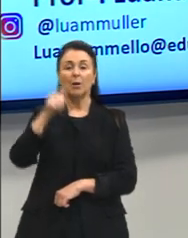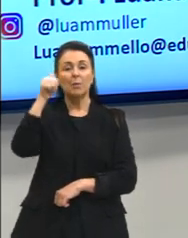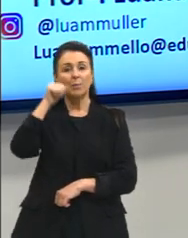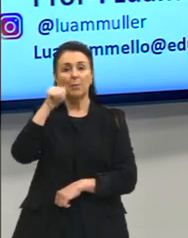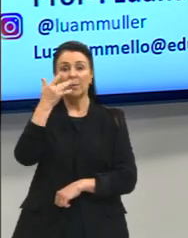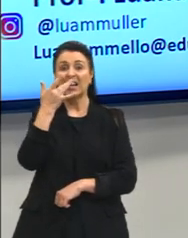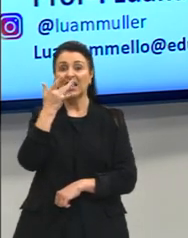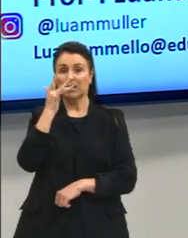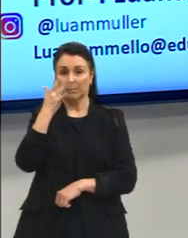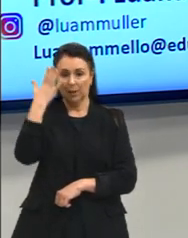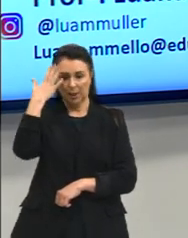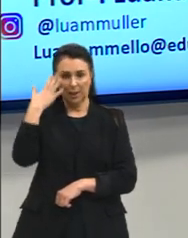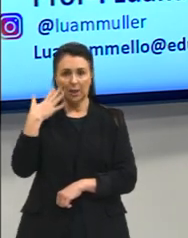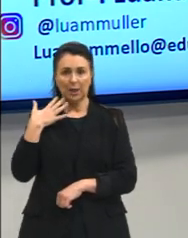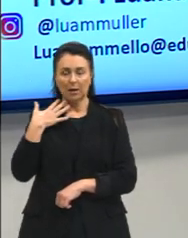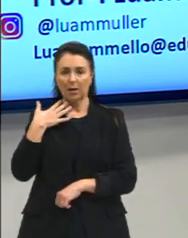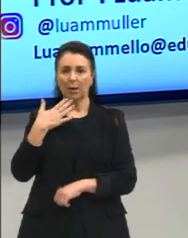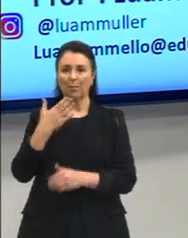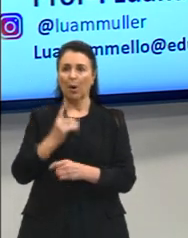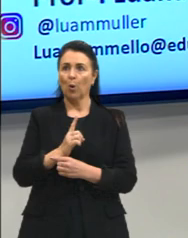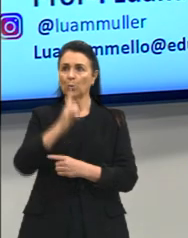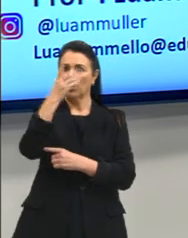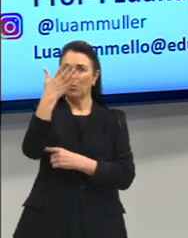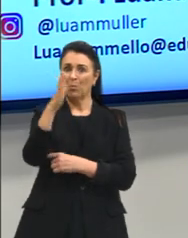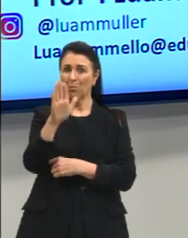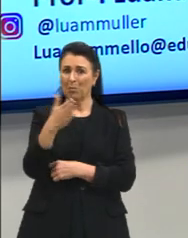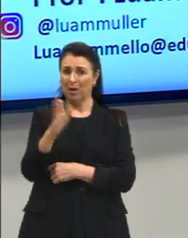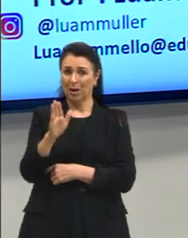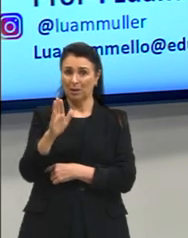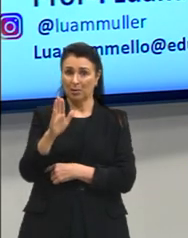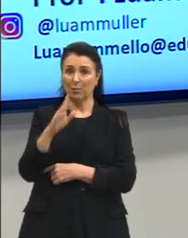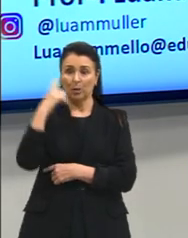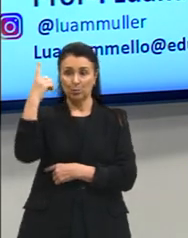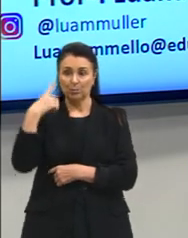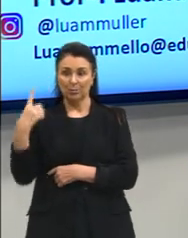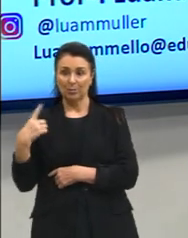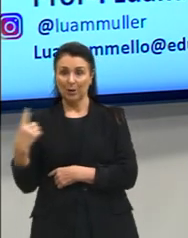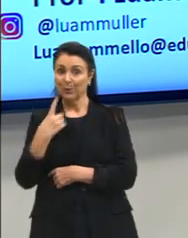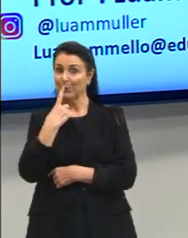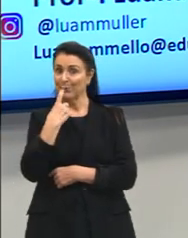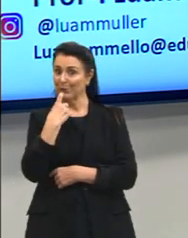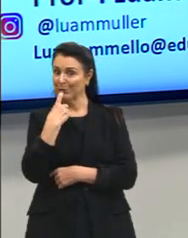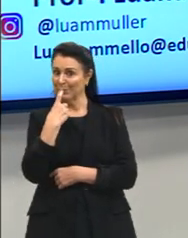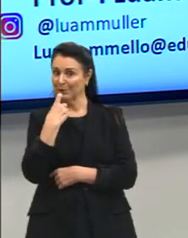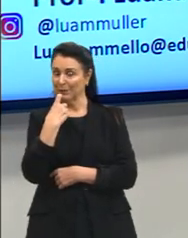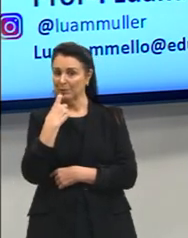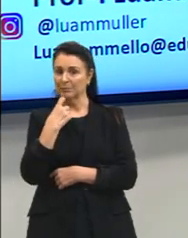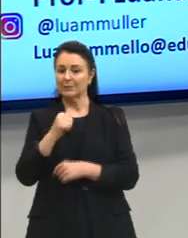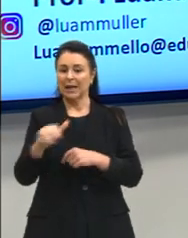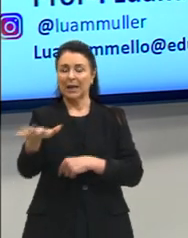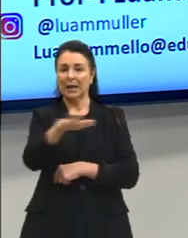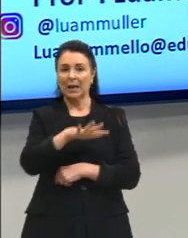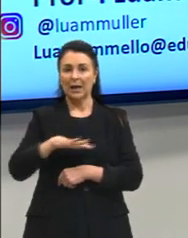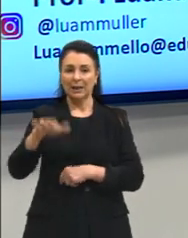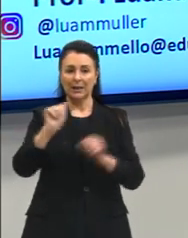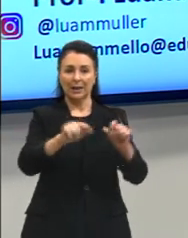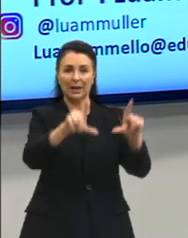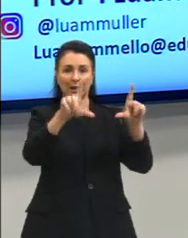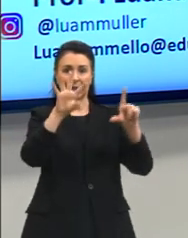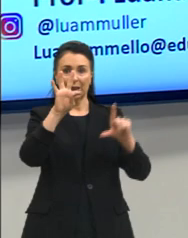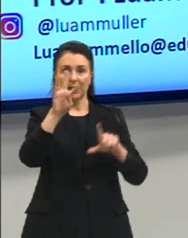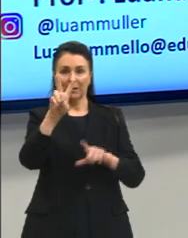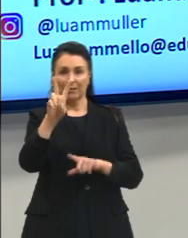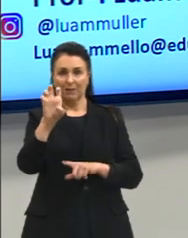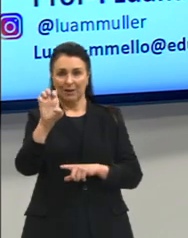branca de estatura média cabelos cacheados e coloridos de vermelho tô aqui nos estúdios da TV usando a camiseta